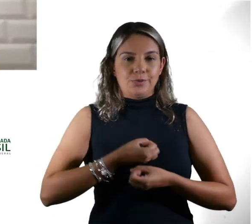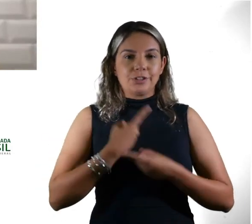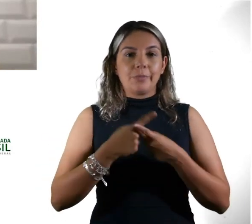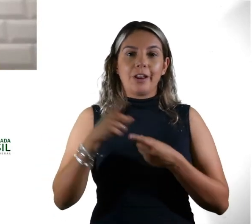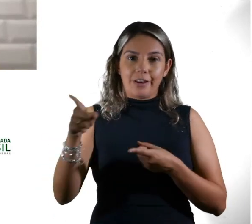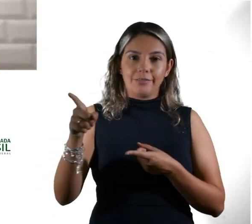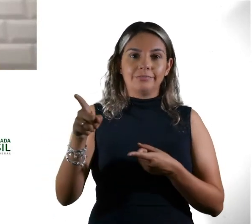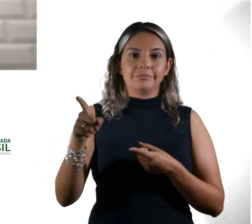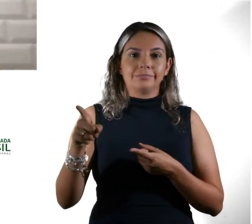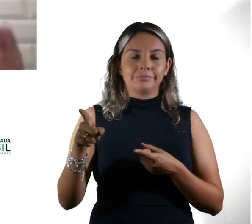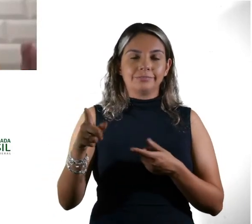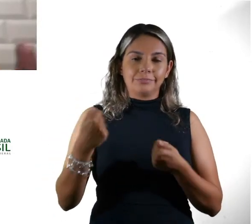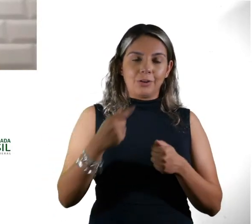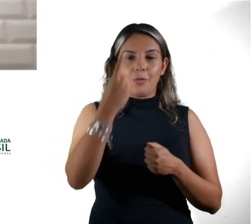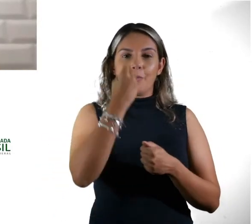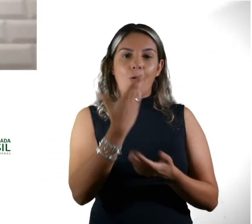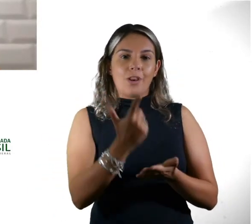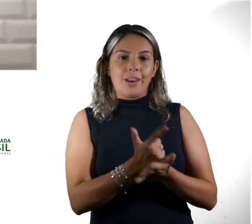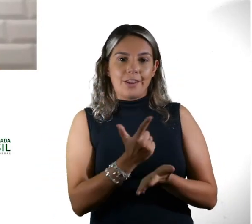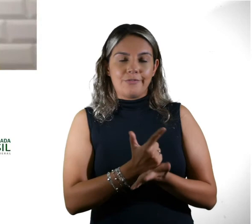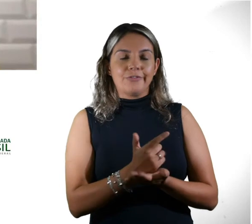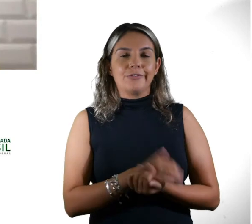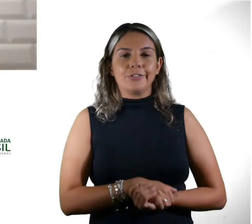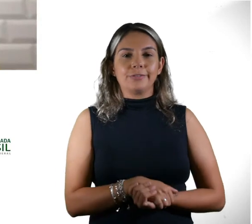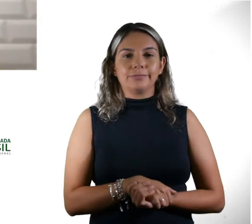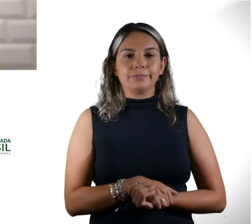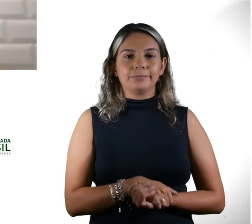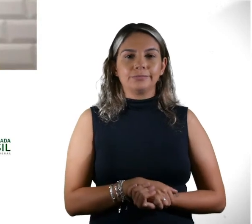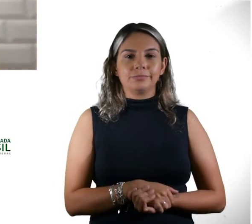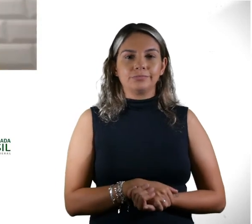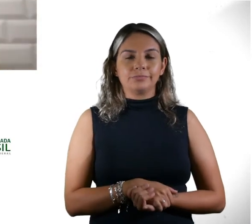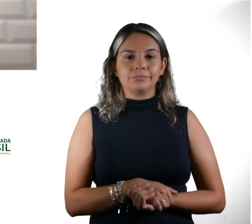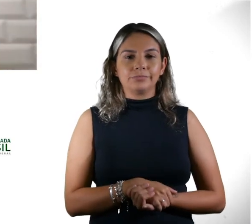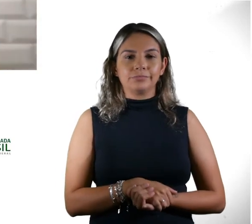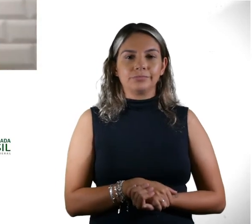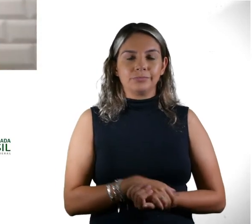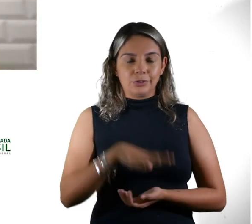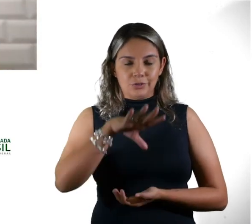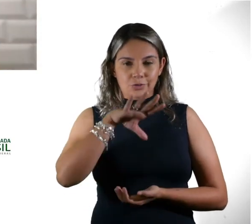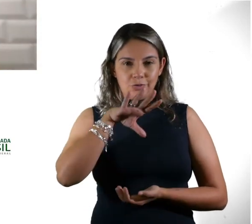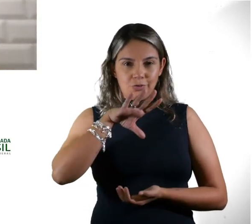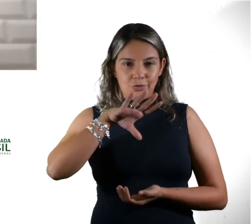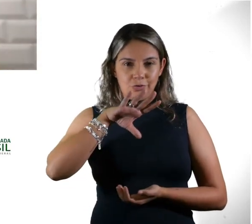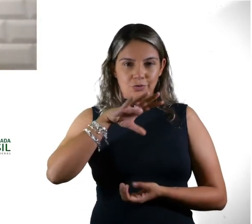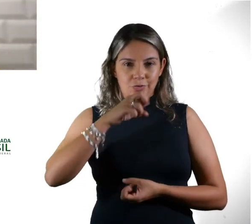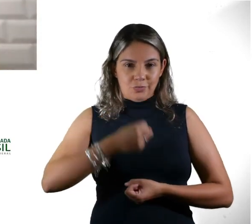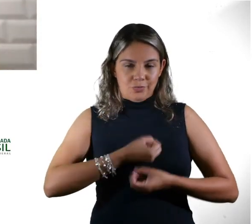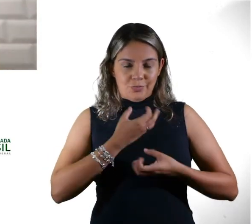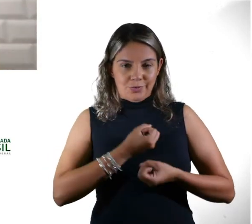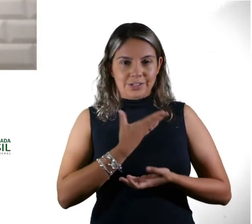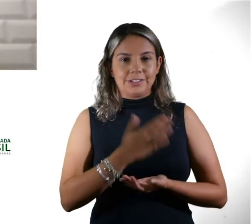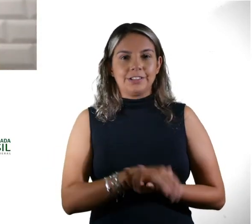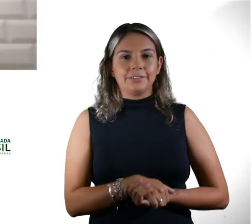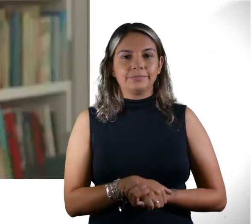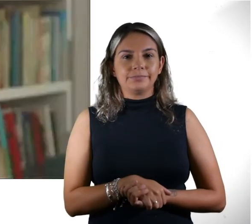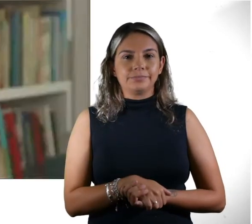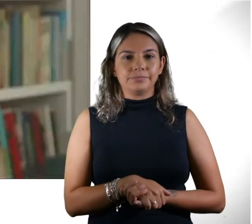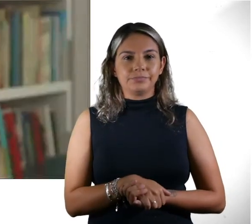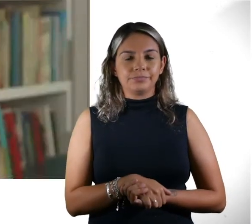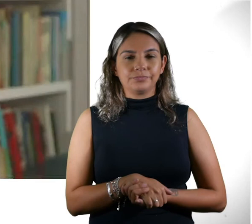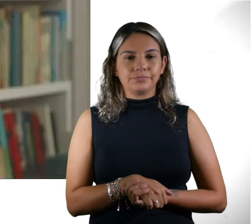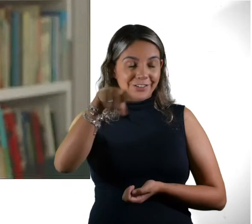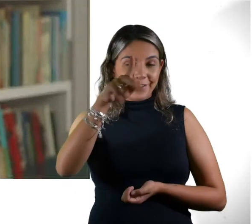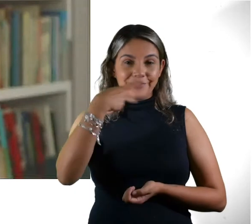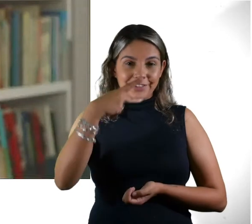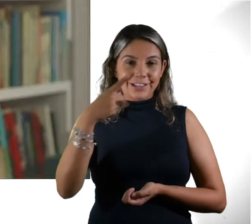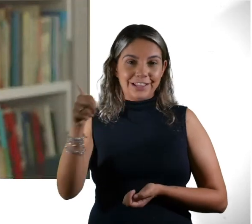ela merece isso, ela merece ter um bom livro sólido, grande, de poesia publicado no Brasil. Sugestão aos editores, Simone